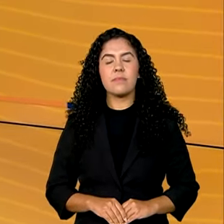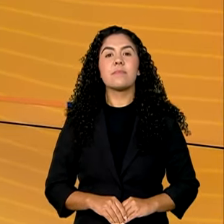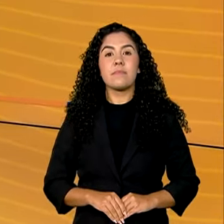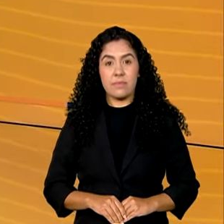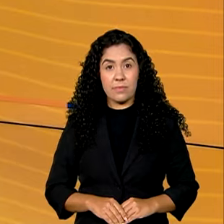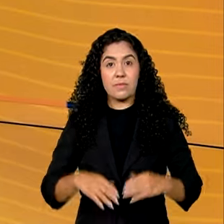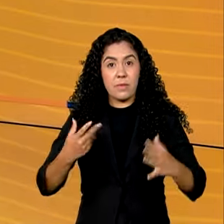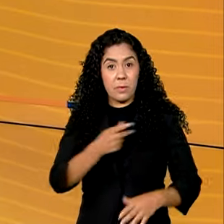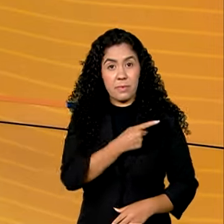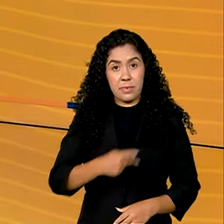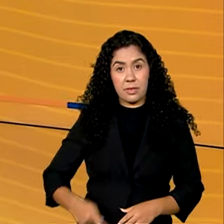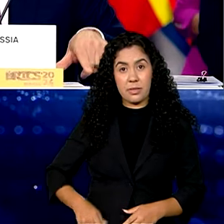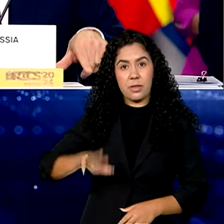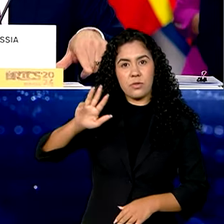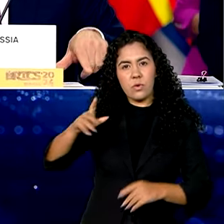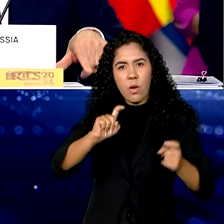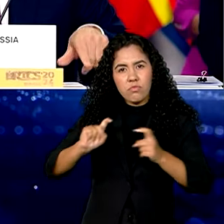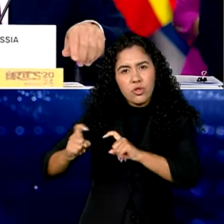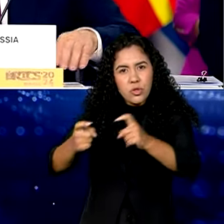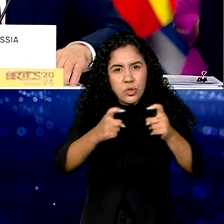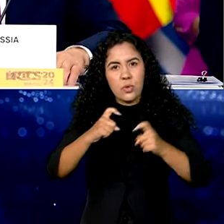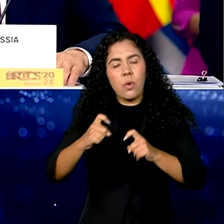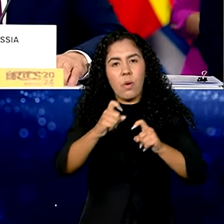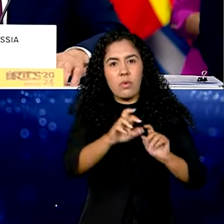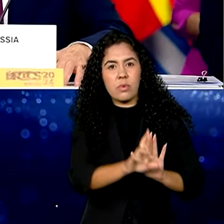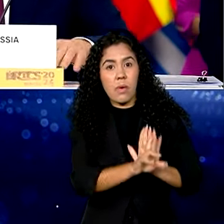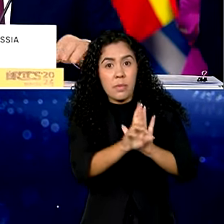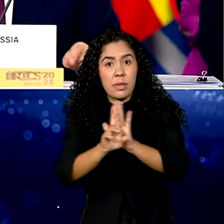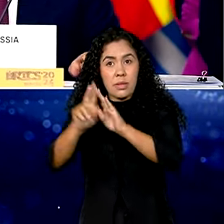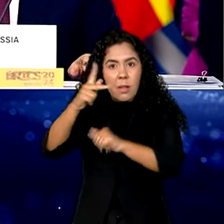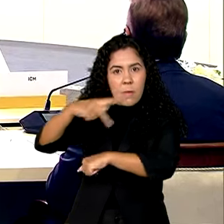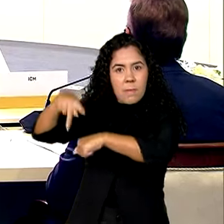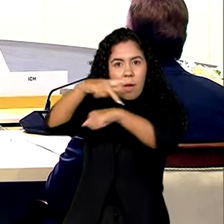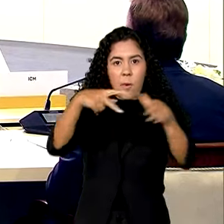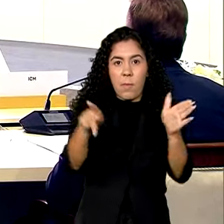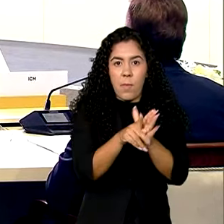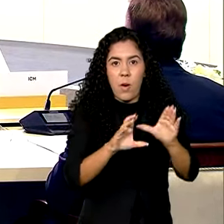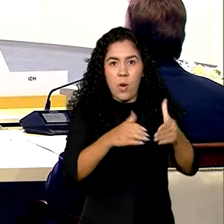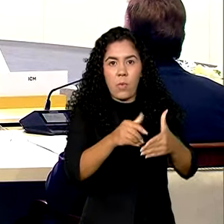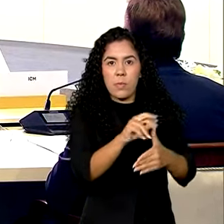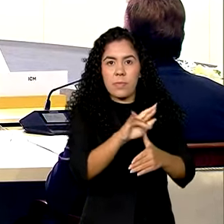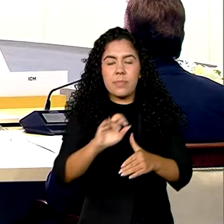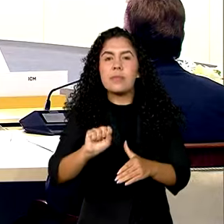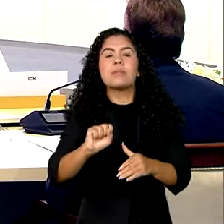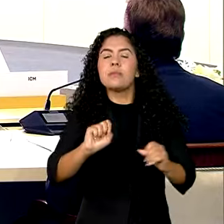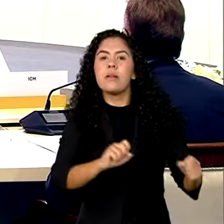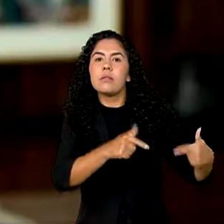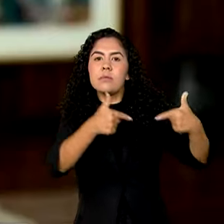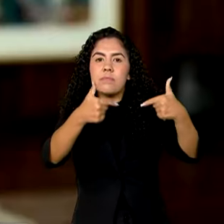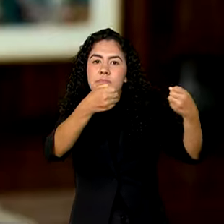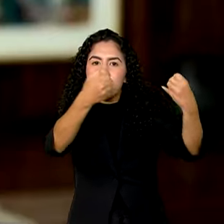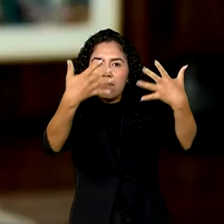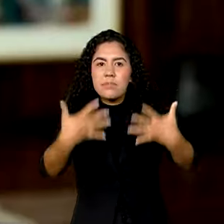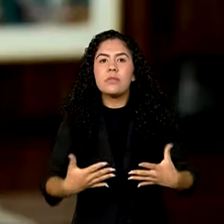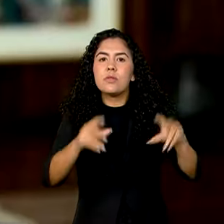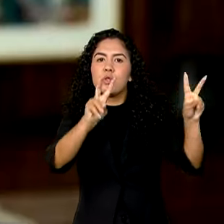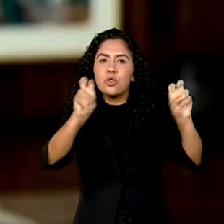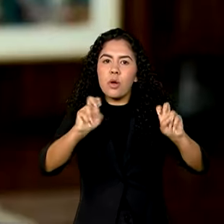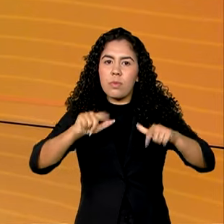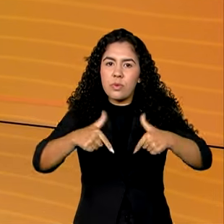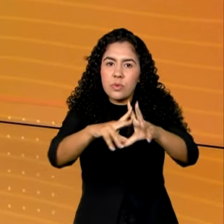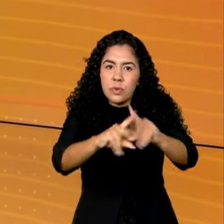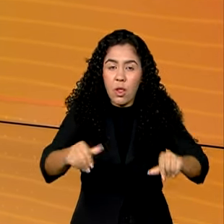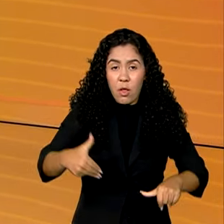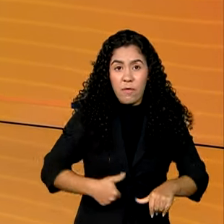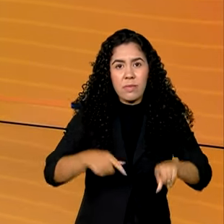em discurso para os chefes de estado do Bricks presidente Lula fala sobre combate à fome e pede o fim dos conflitos no Oriente